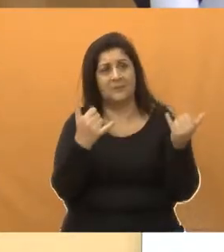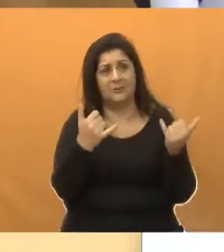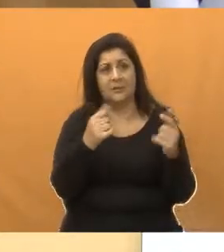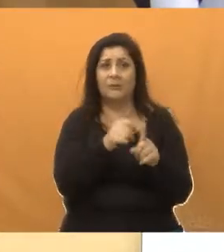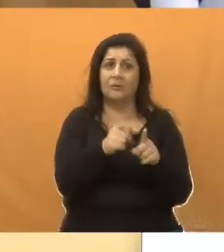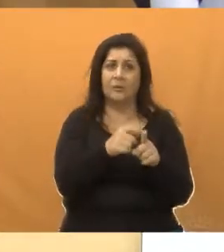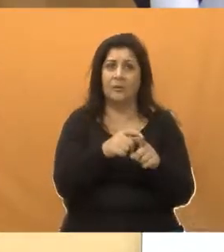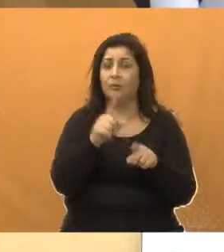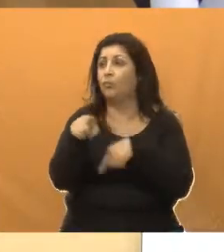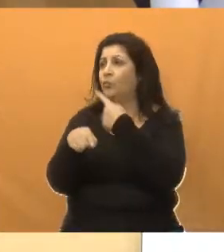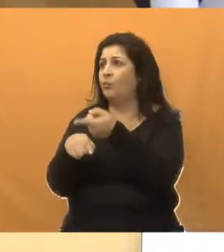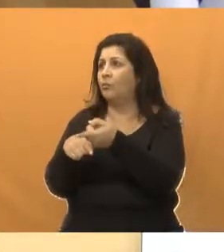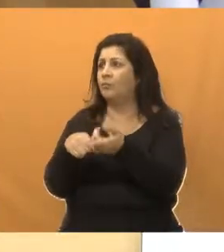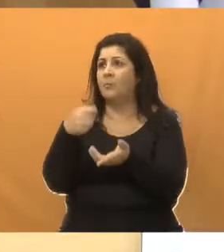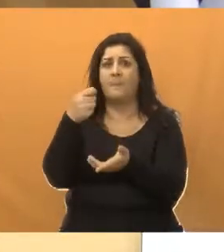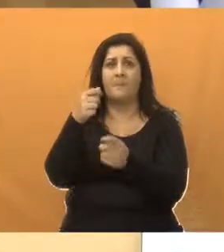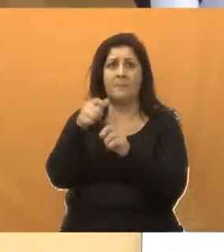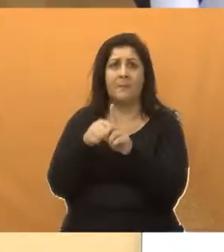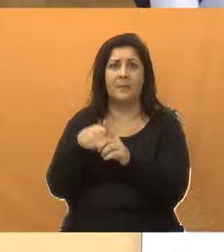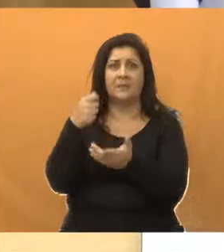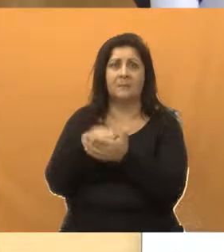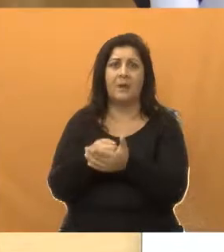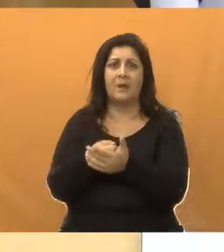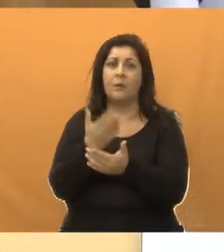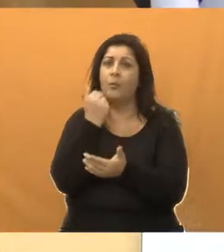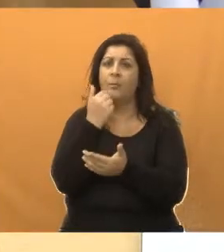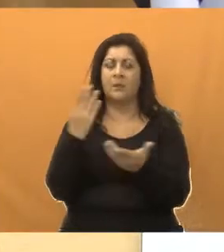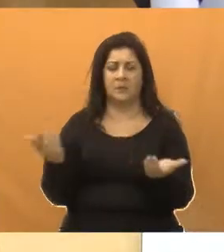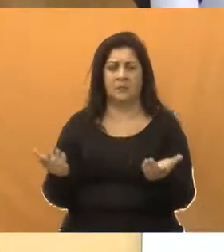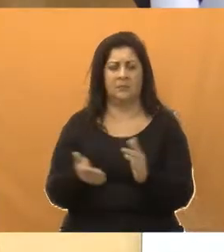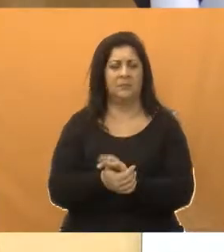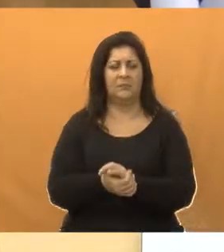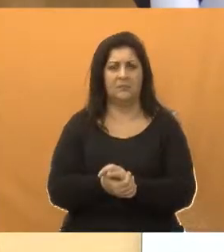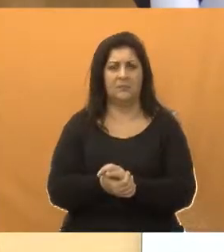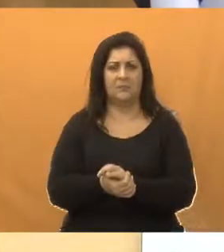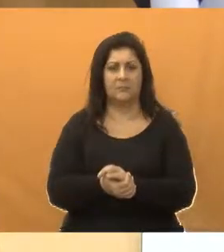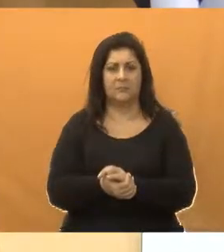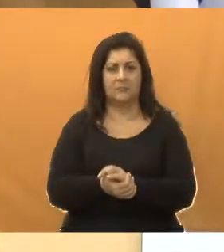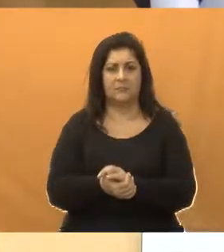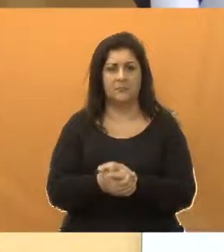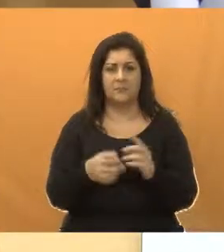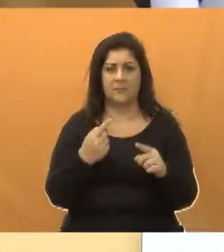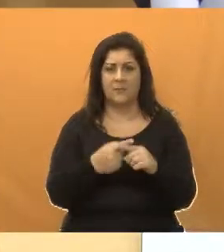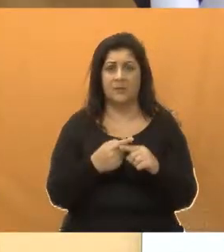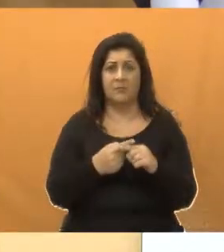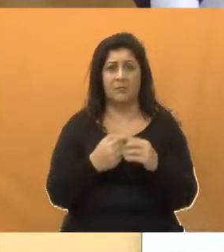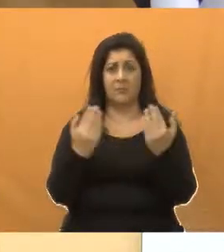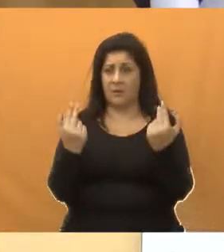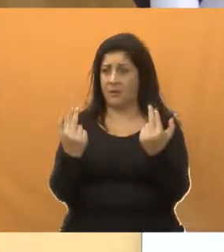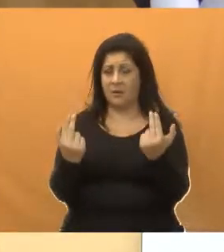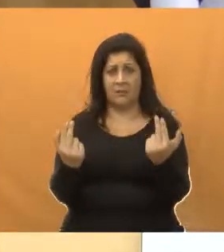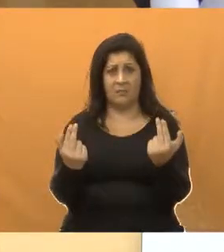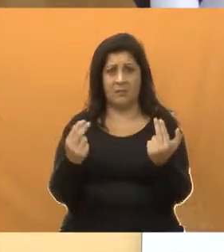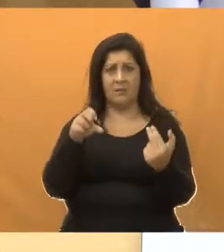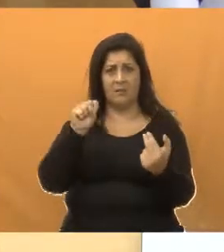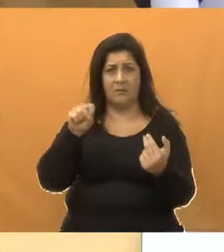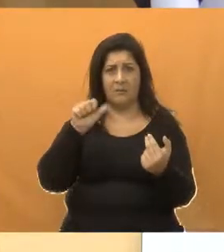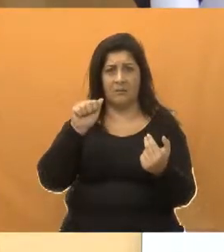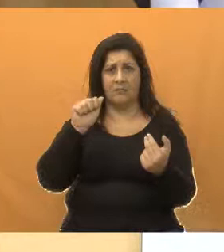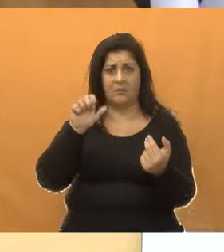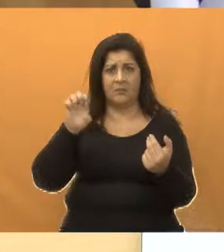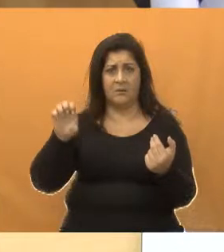aluguel, no outro mês faz a compra dos mantimentos para casa. Por que eu estou levantando isso? Porque igualmente o SAI tem que ter a